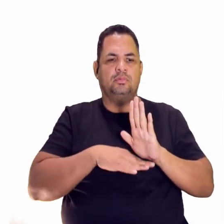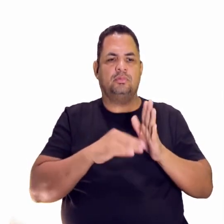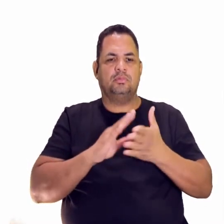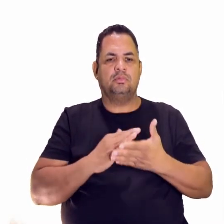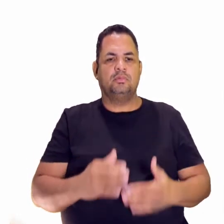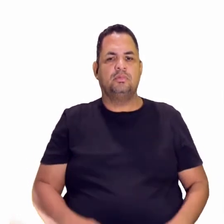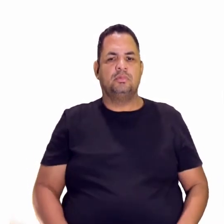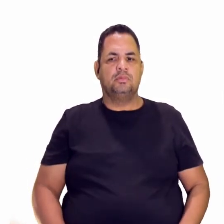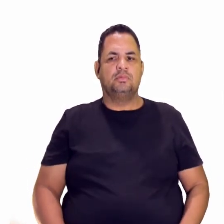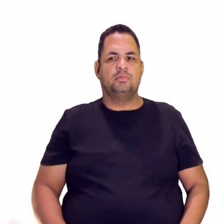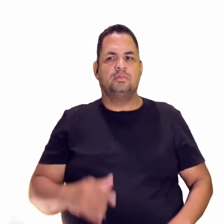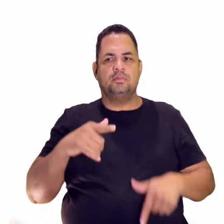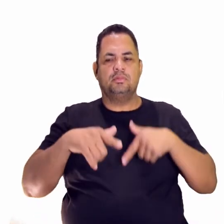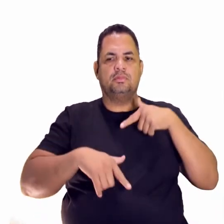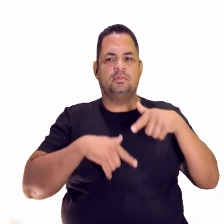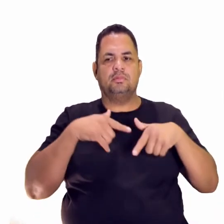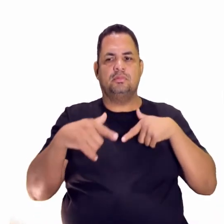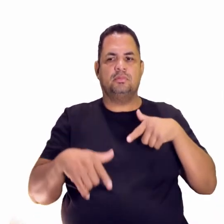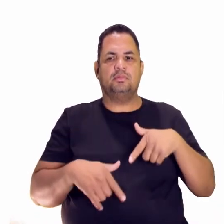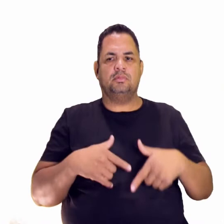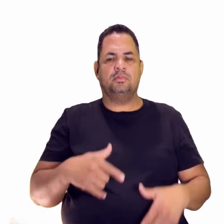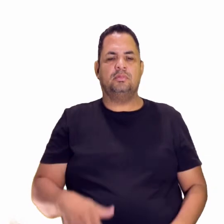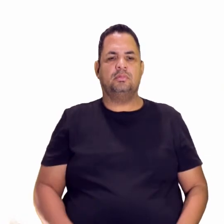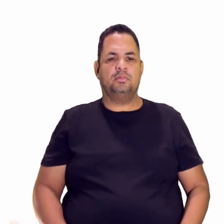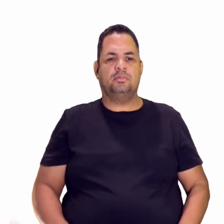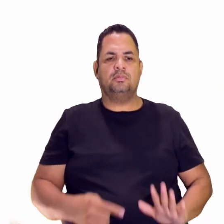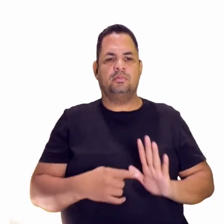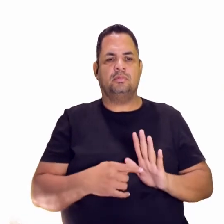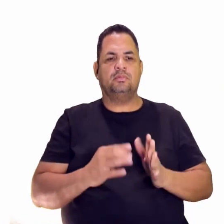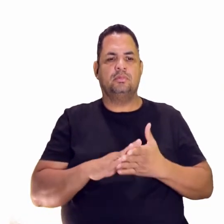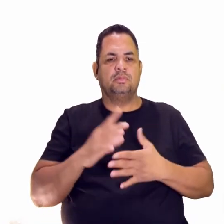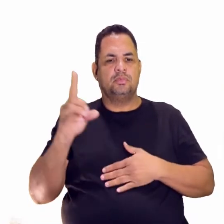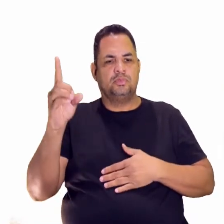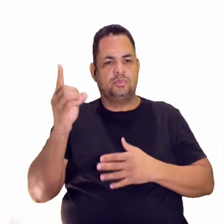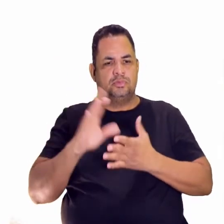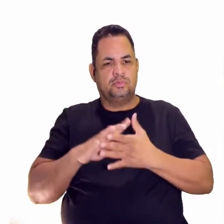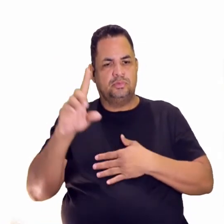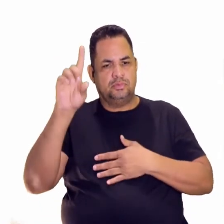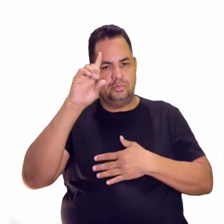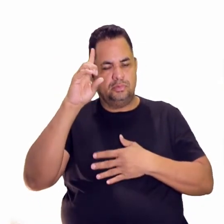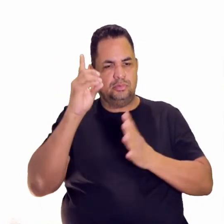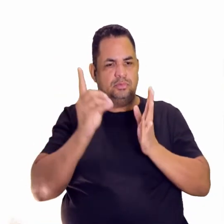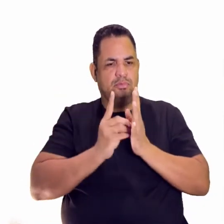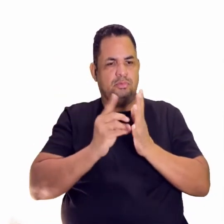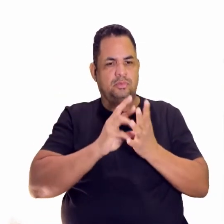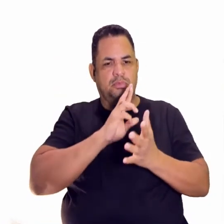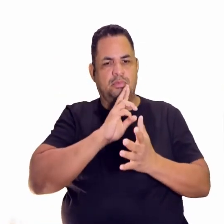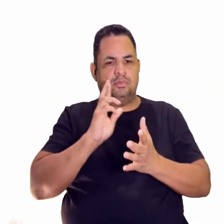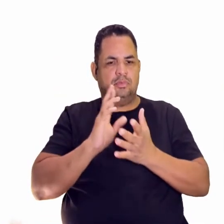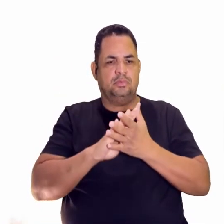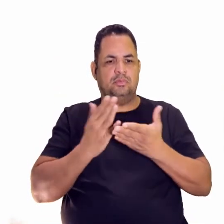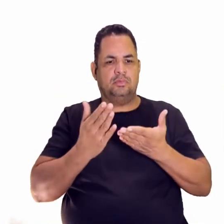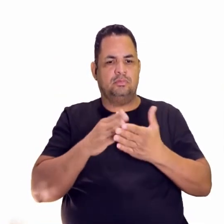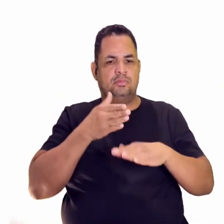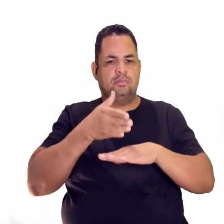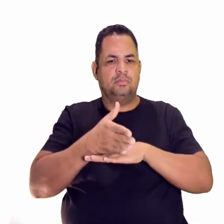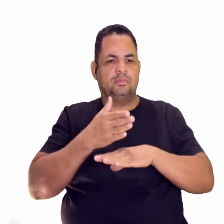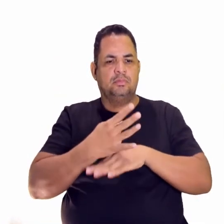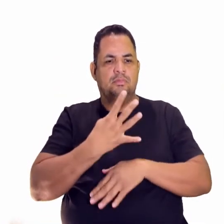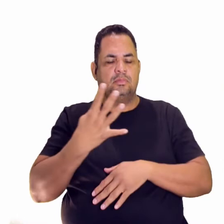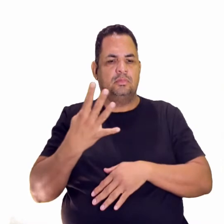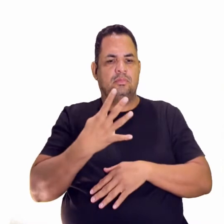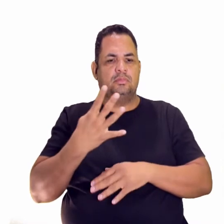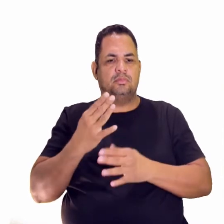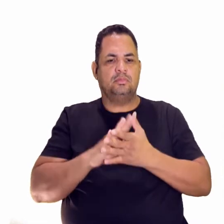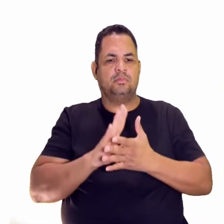arte knife. Seu trabalho, knife. Seu trabalho retrata o cotidiano indígena em Roraima e com ele participou